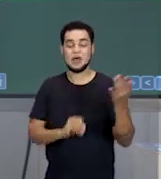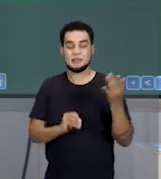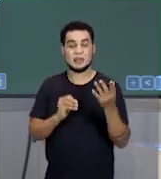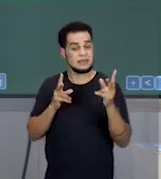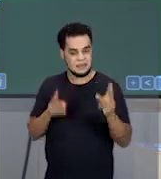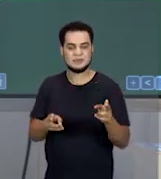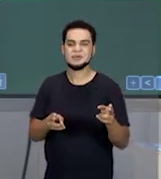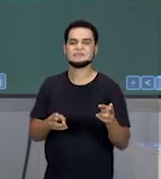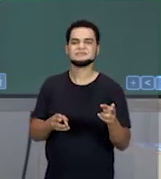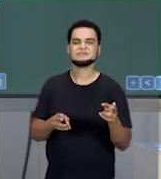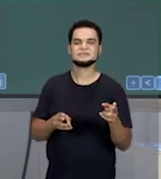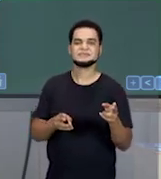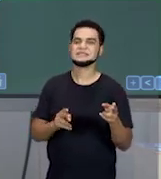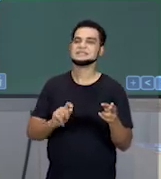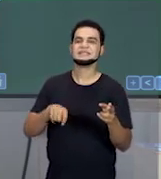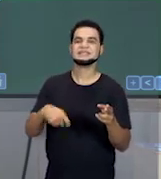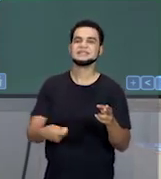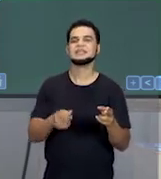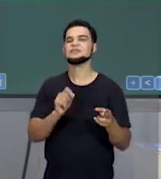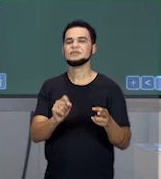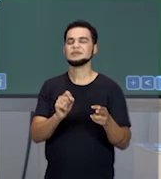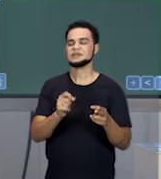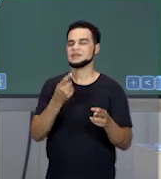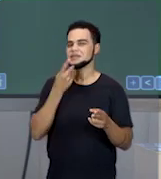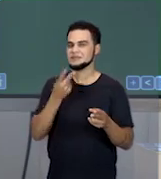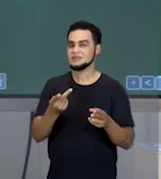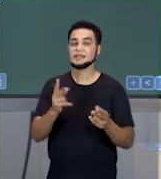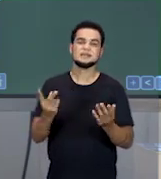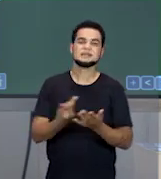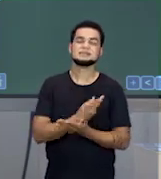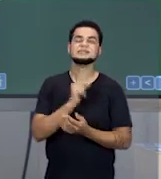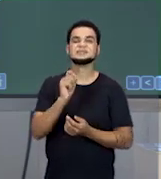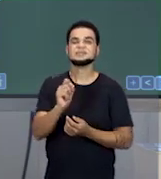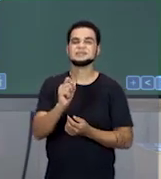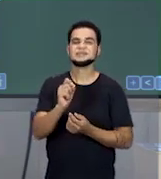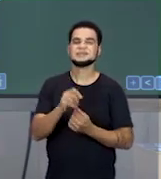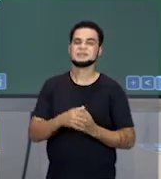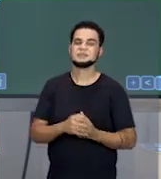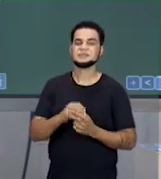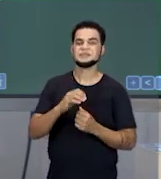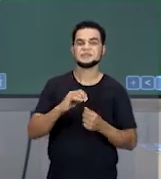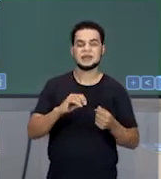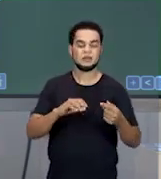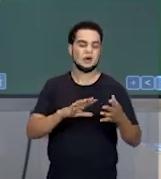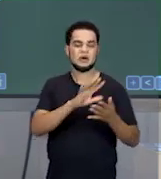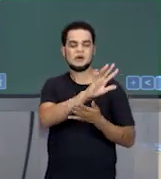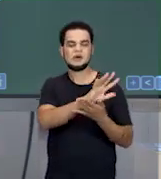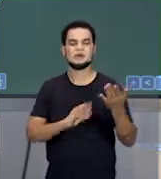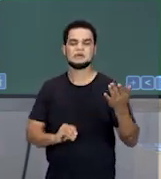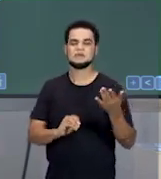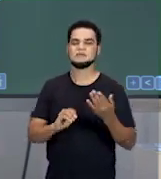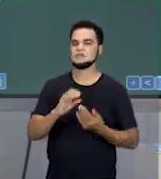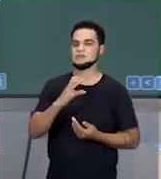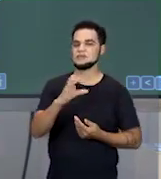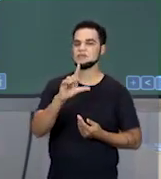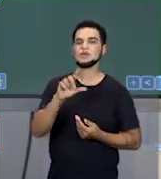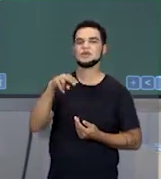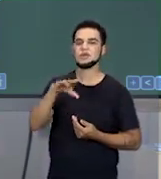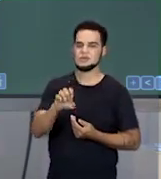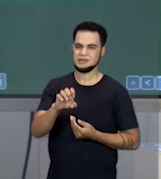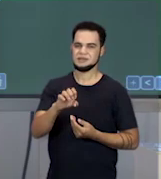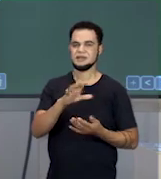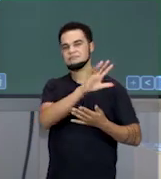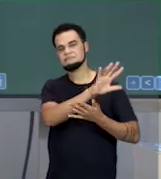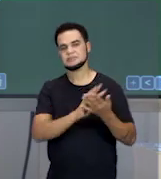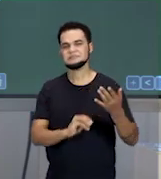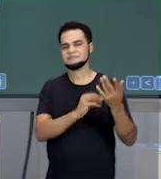si, eu falo, então, que aconteceu uma clonagem. Feito isso, essa